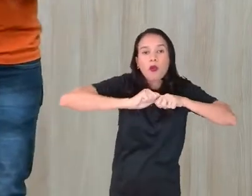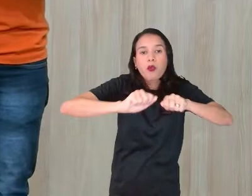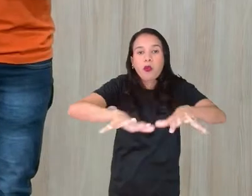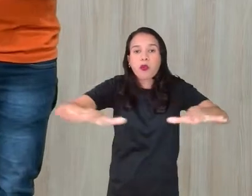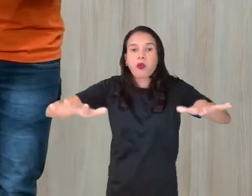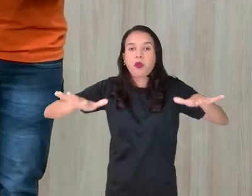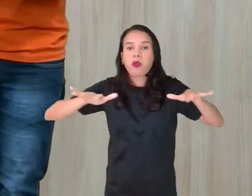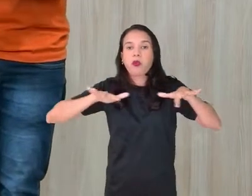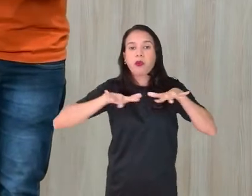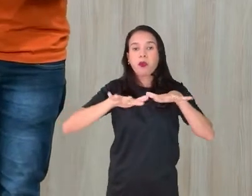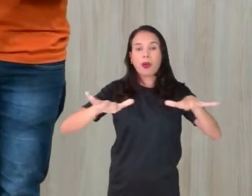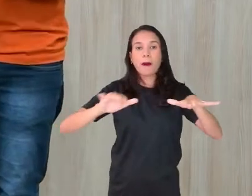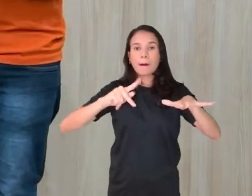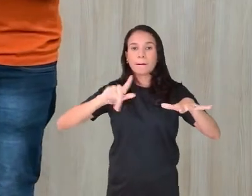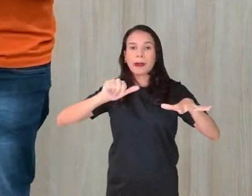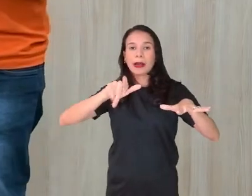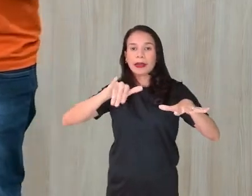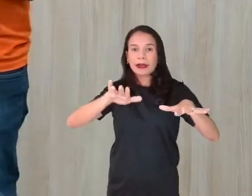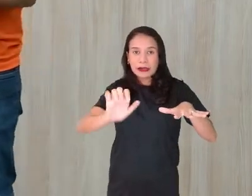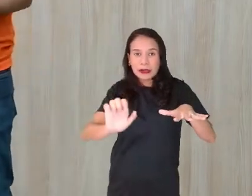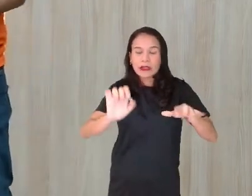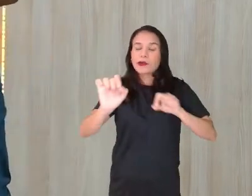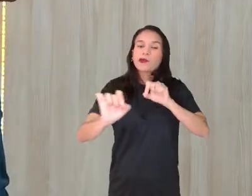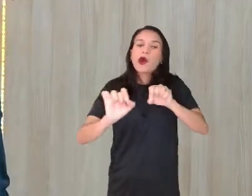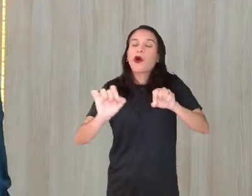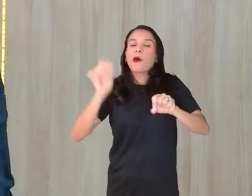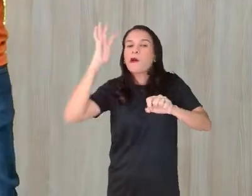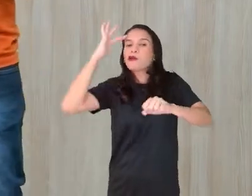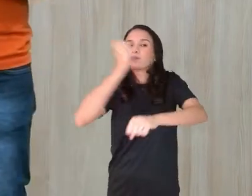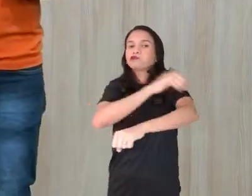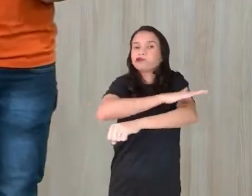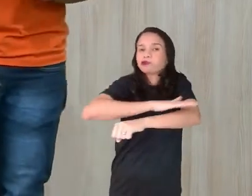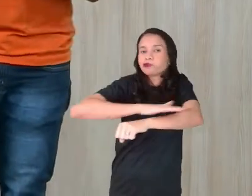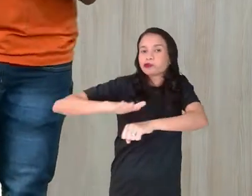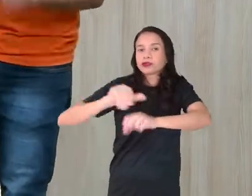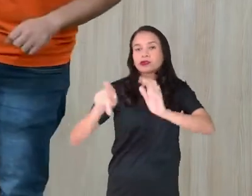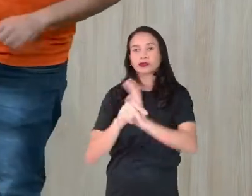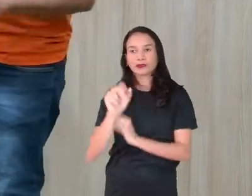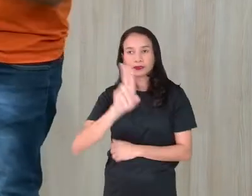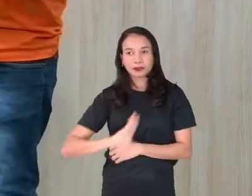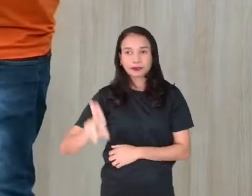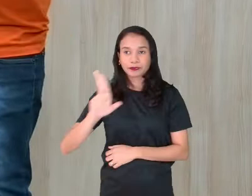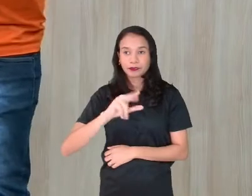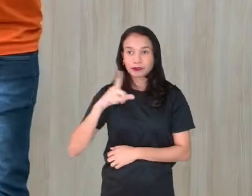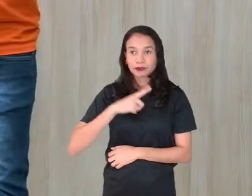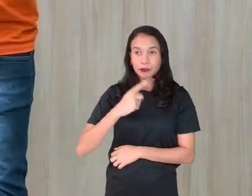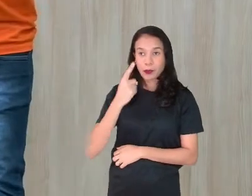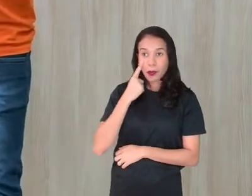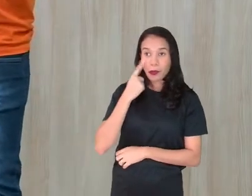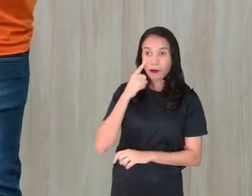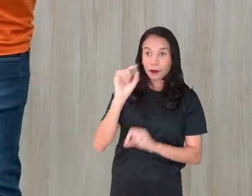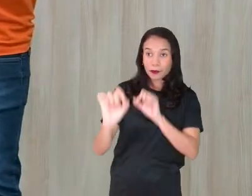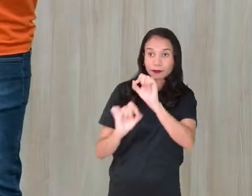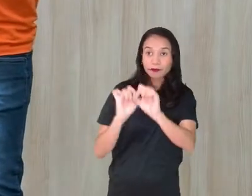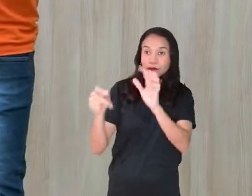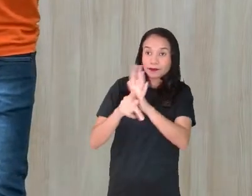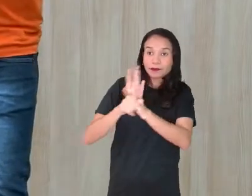a consequência da ocupação das planícies? Então, nós vimos que existem, né, as planícies, elas